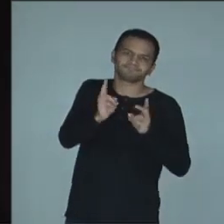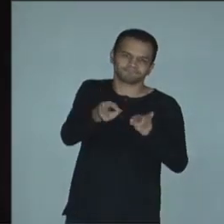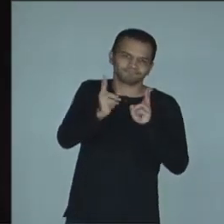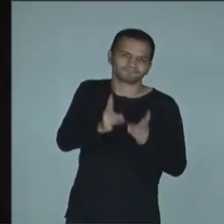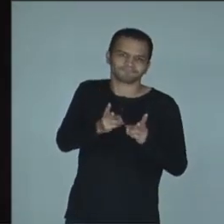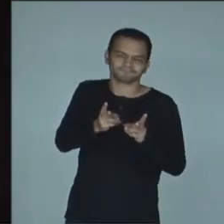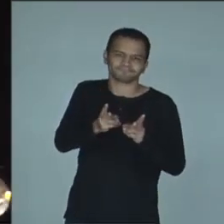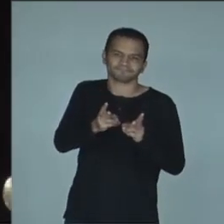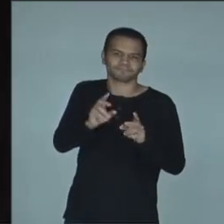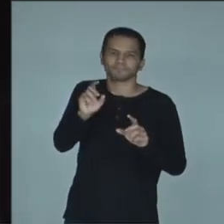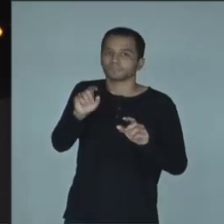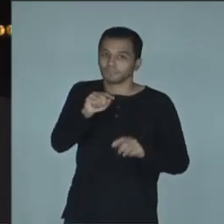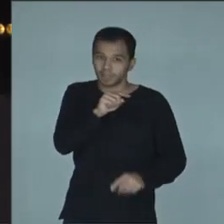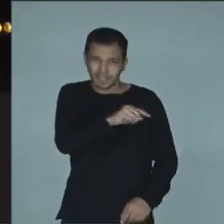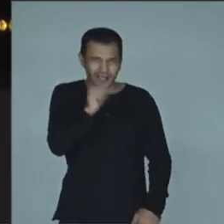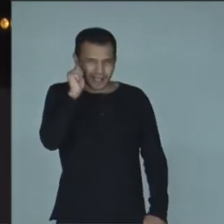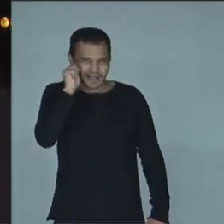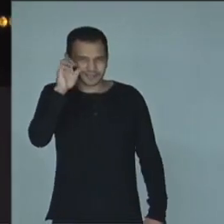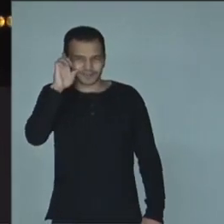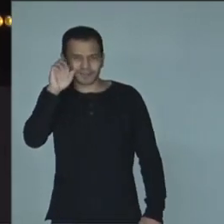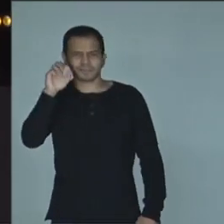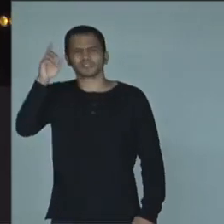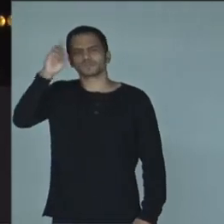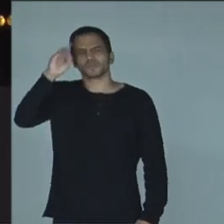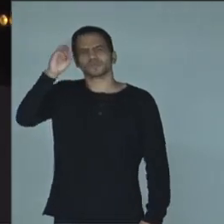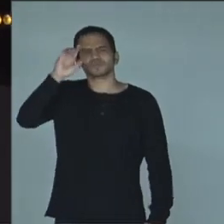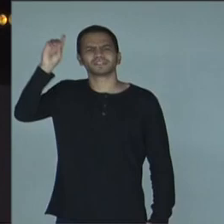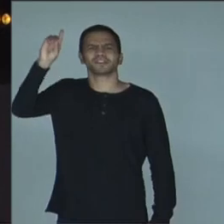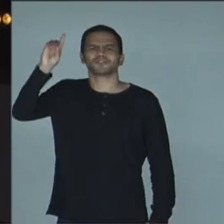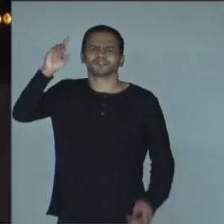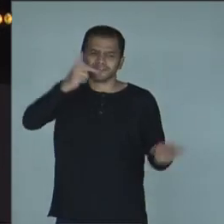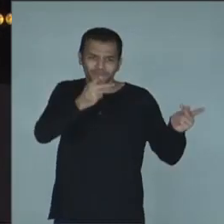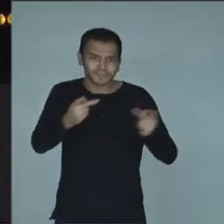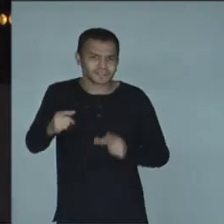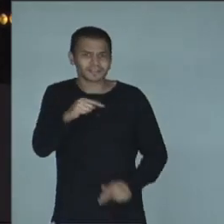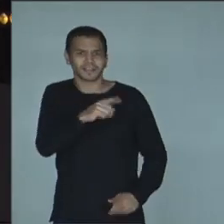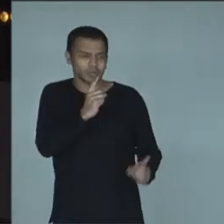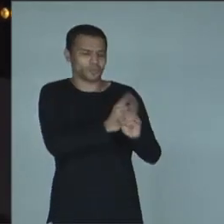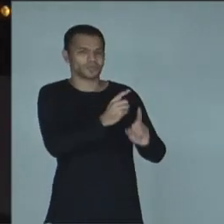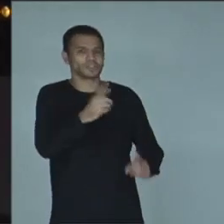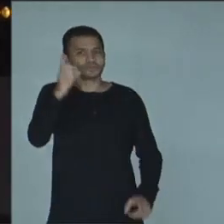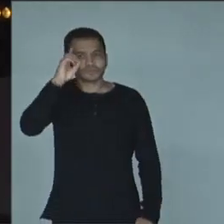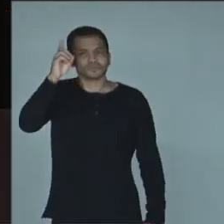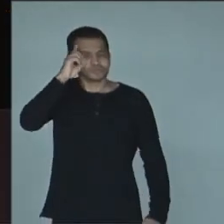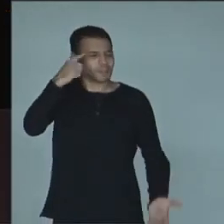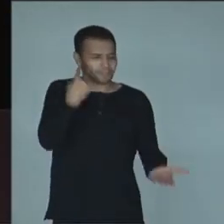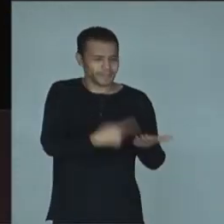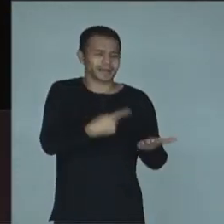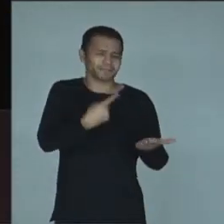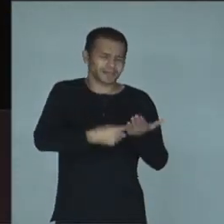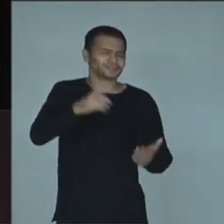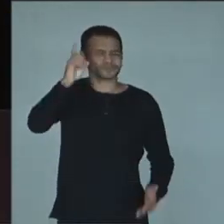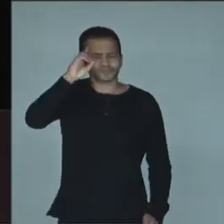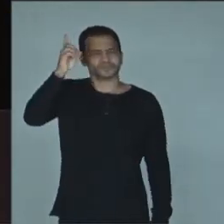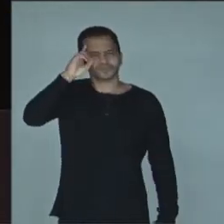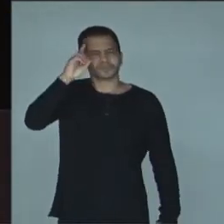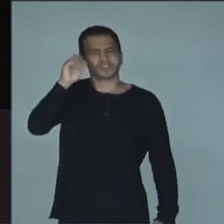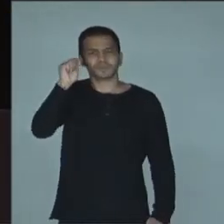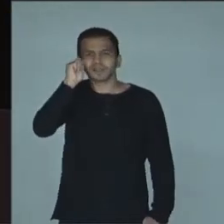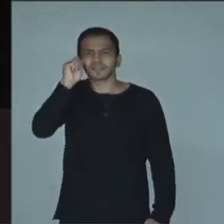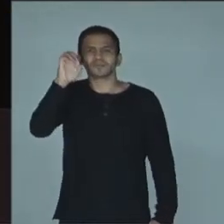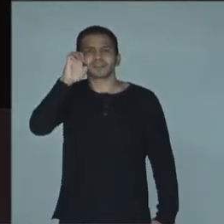e todo dia Deus é visitar esse casal Adão não conseguiu pensar nos momentos de alegria que ele teve com